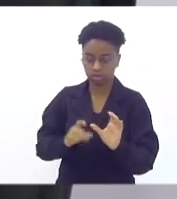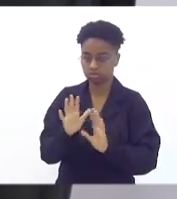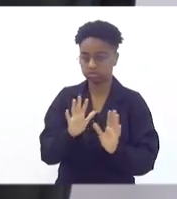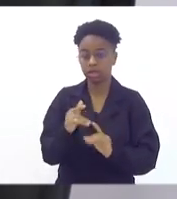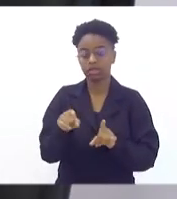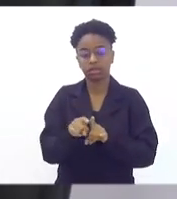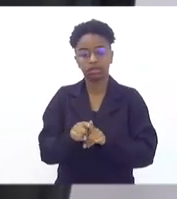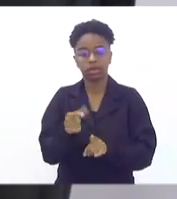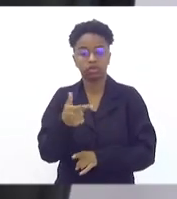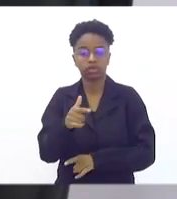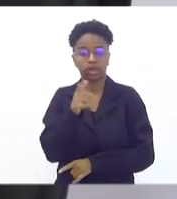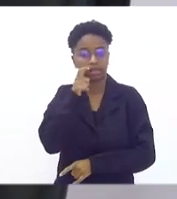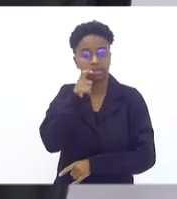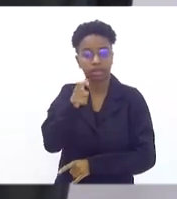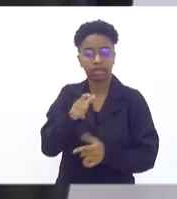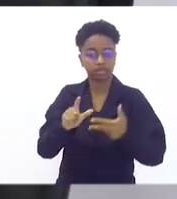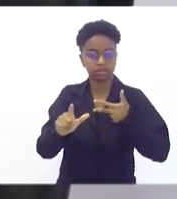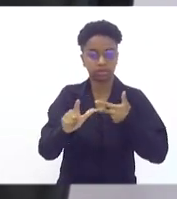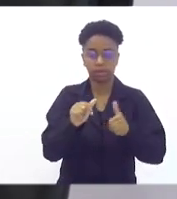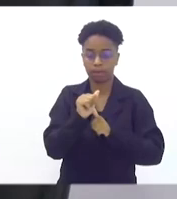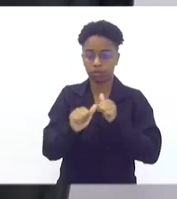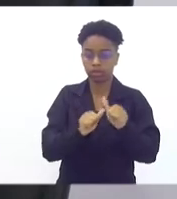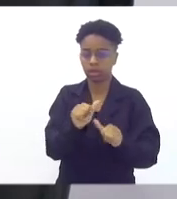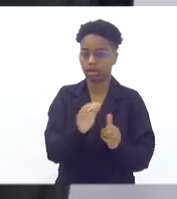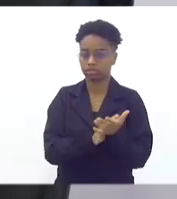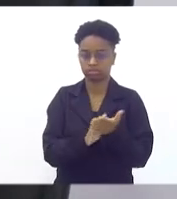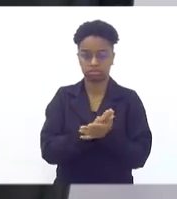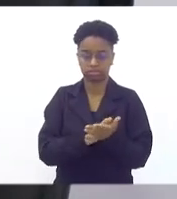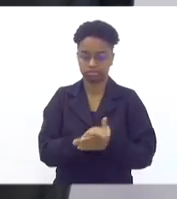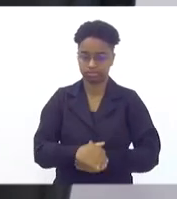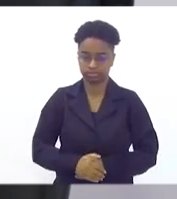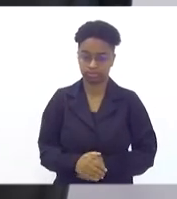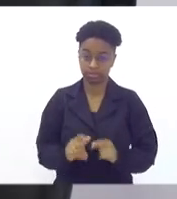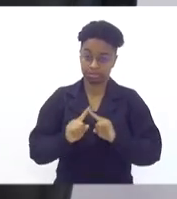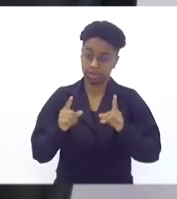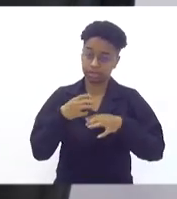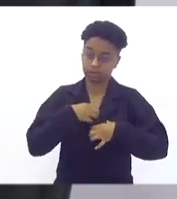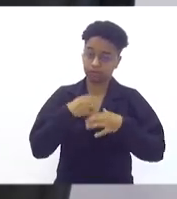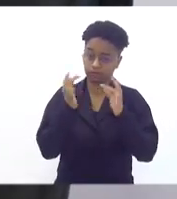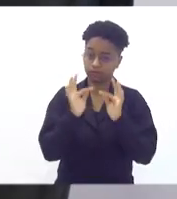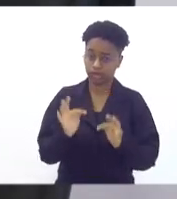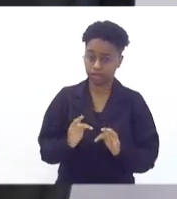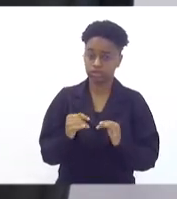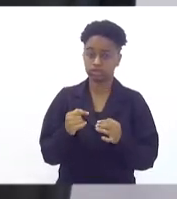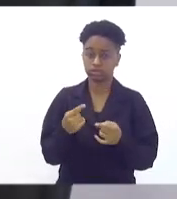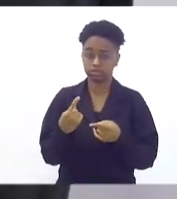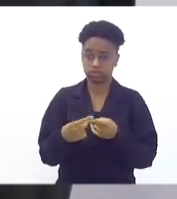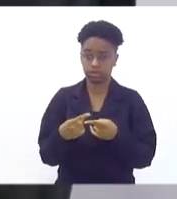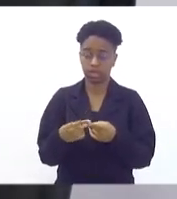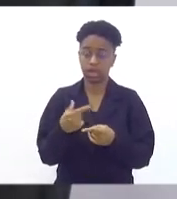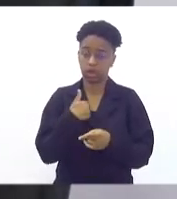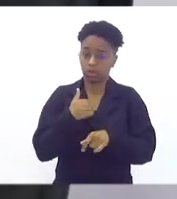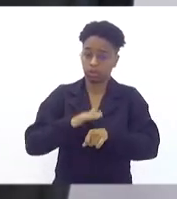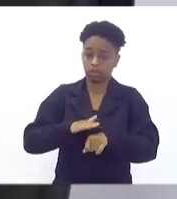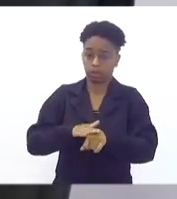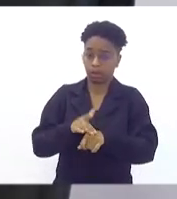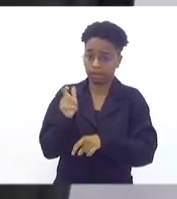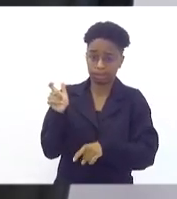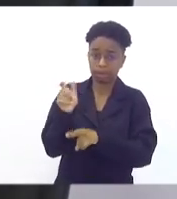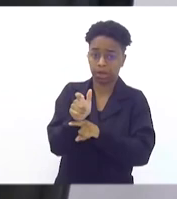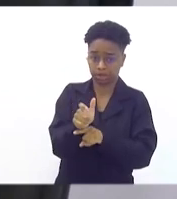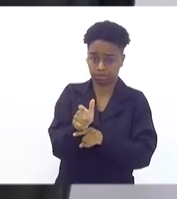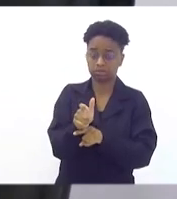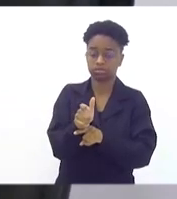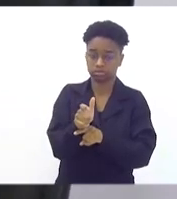interesse por parte do Legislativo de fazer Qualquer mudança mas fico feliz com a possibilidade de oxigenação eu fiz eu pessoalmente fiz uma crítica